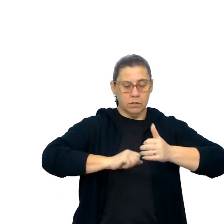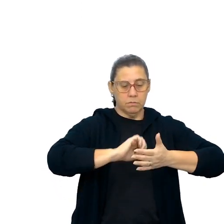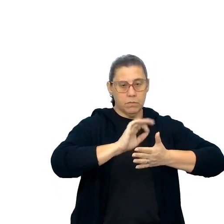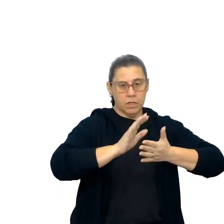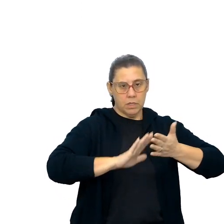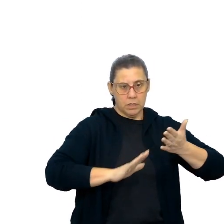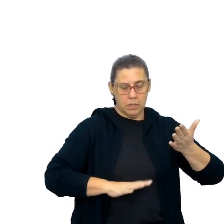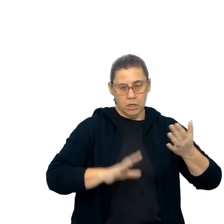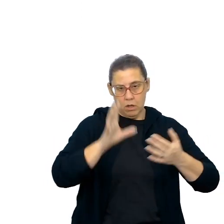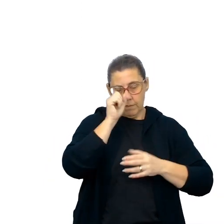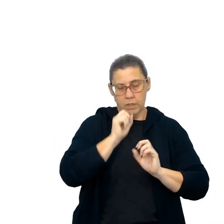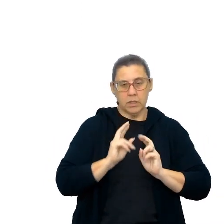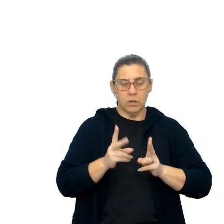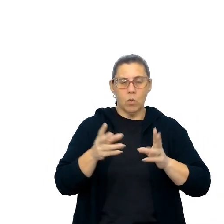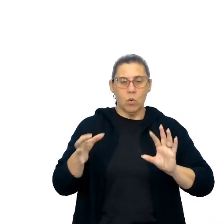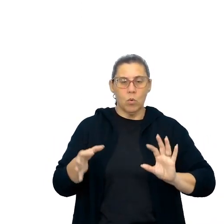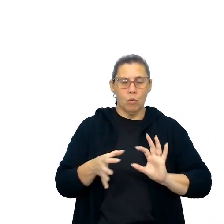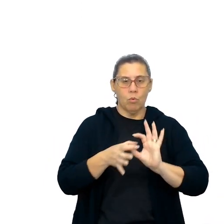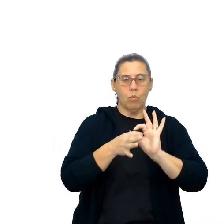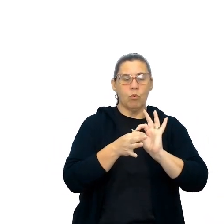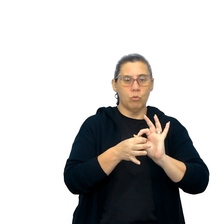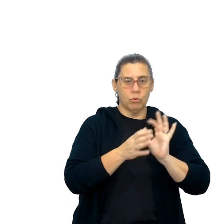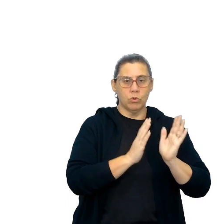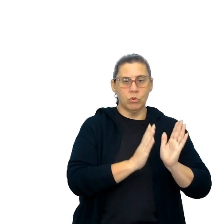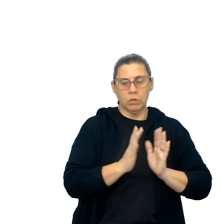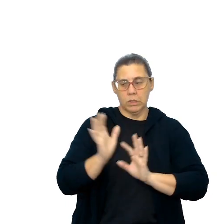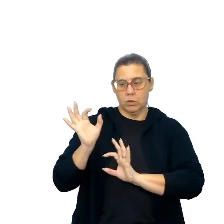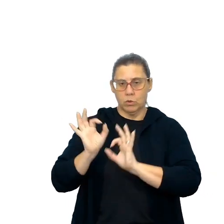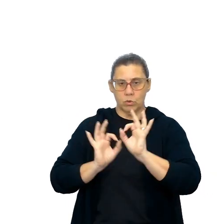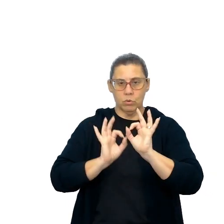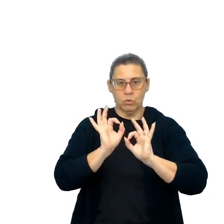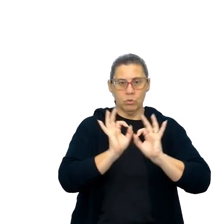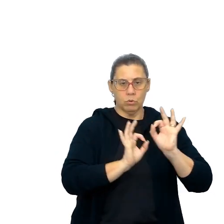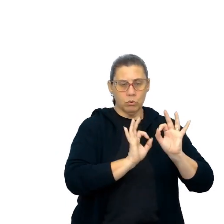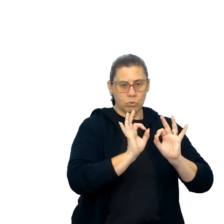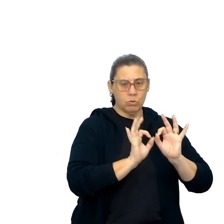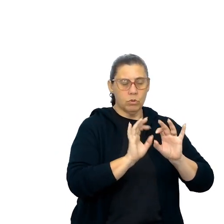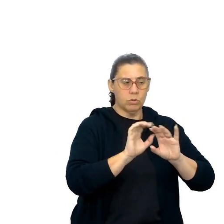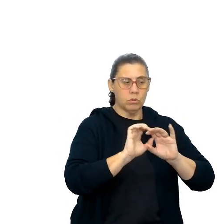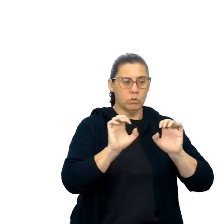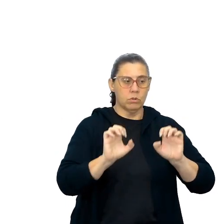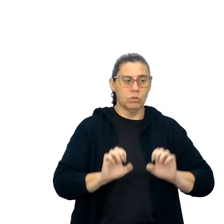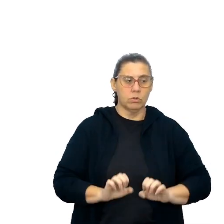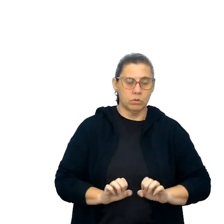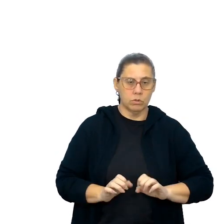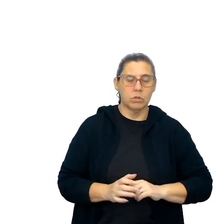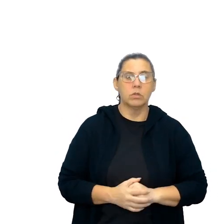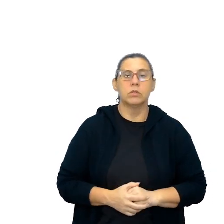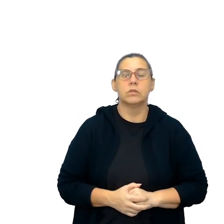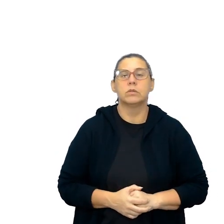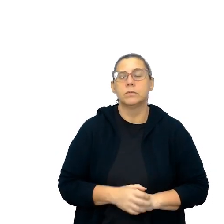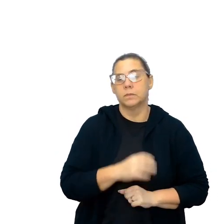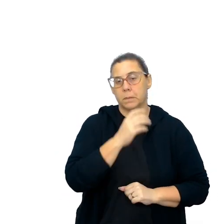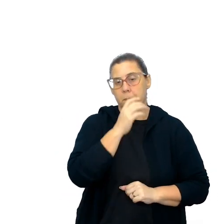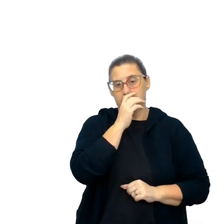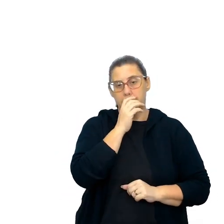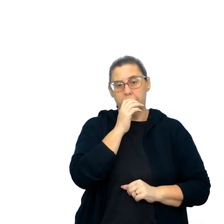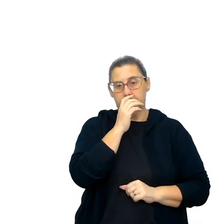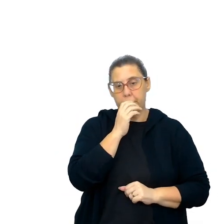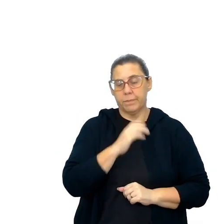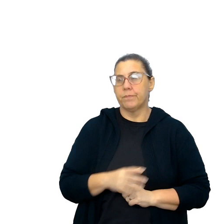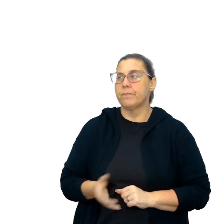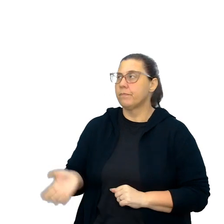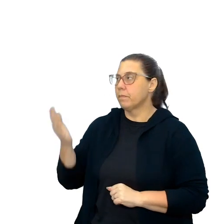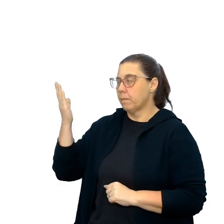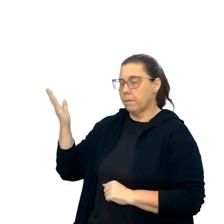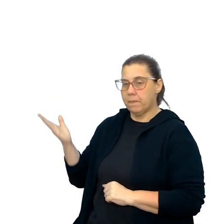Sempre, né, fazendo uma relação com processos, né, de construção, né, da estrutura do raciocínio lógico-matemático. Esse é o